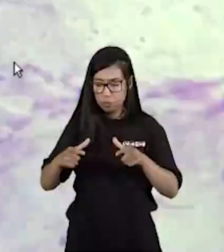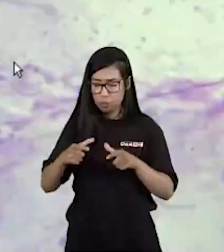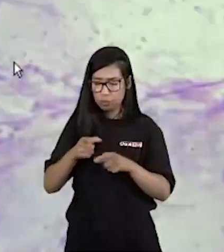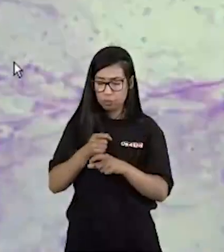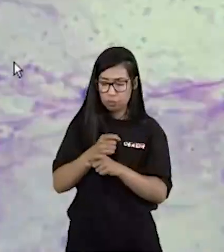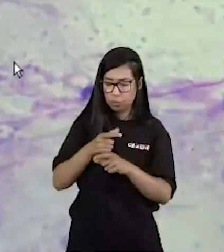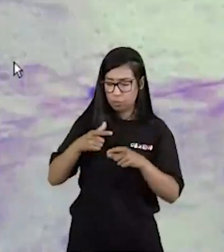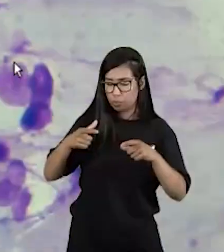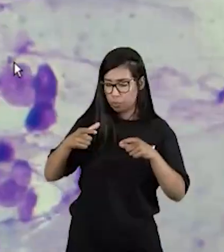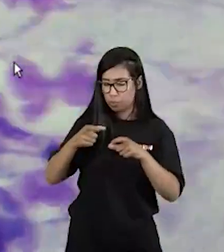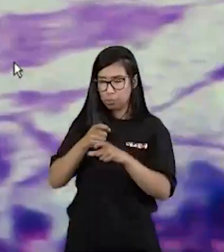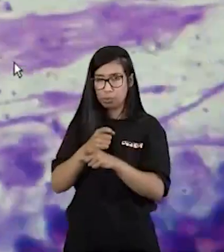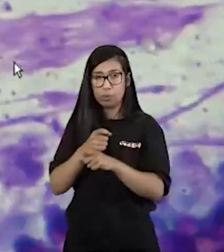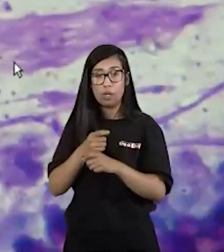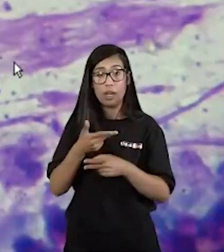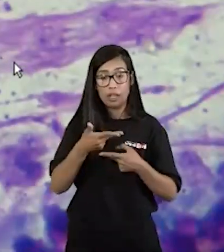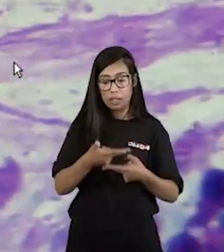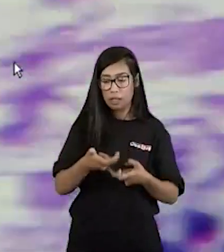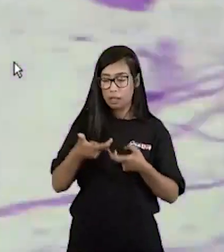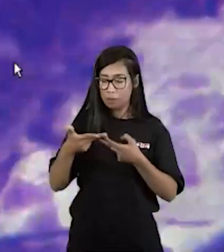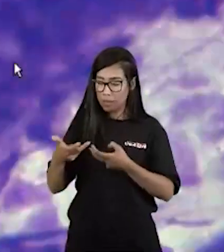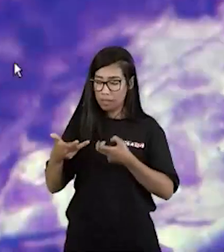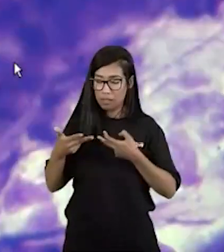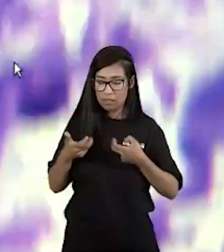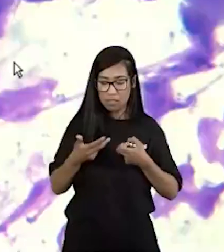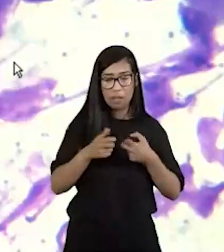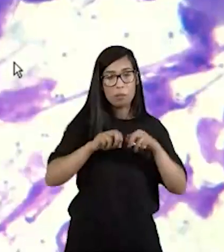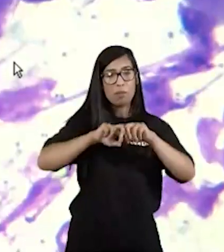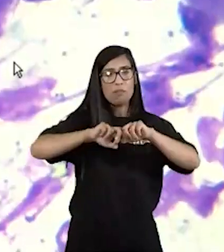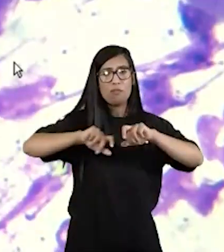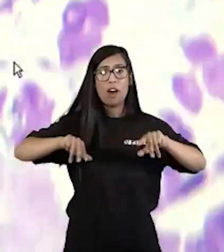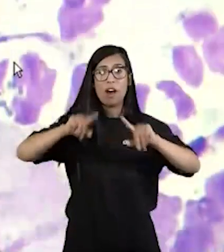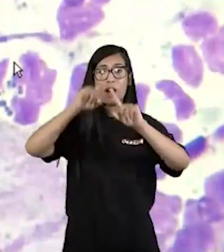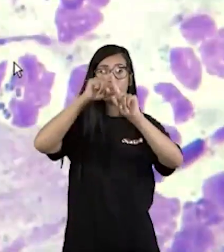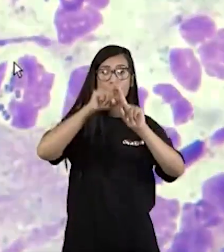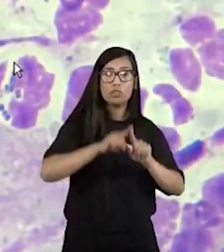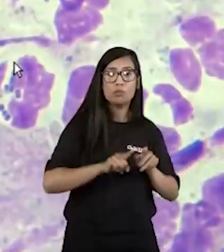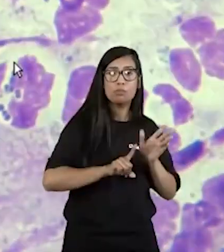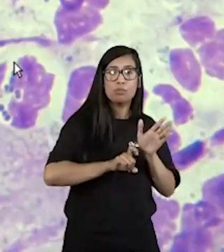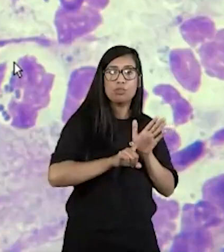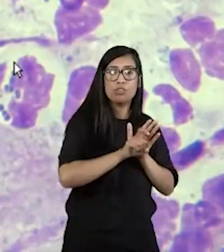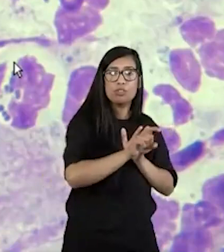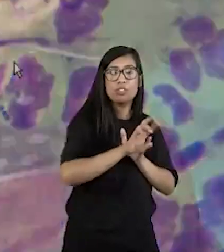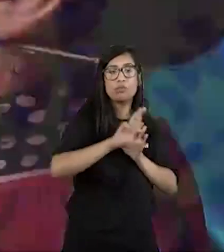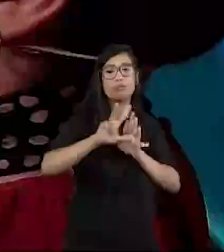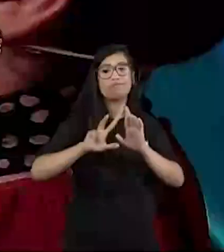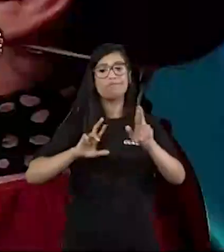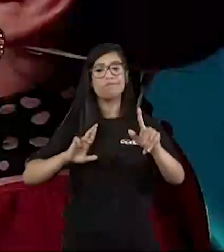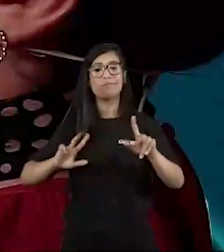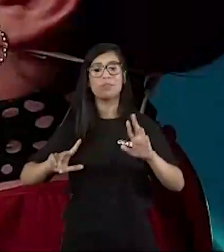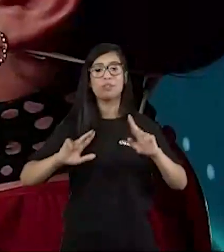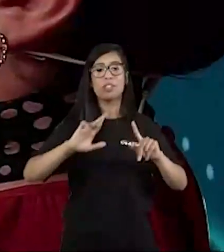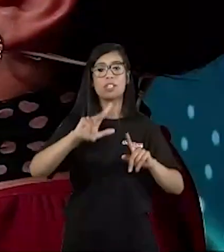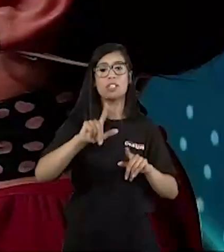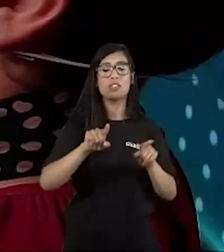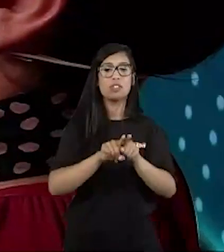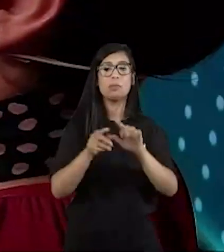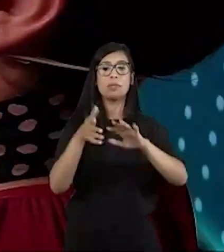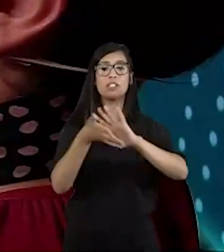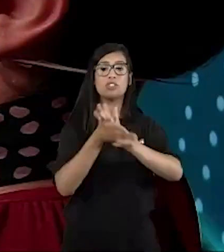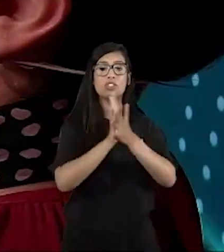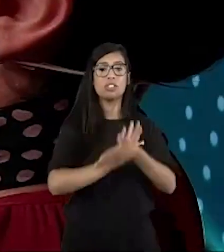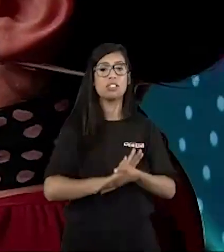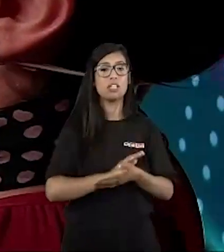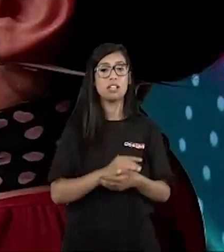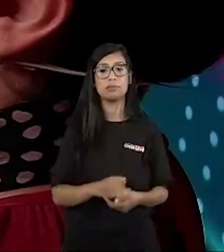vendo a presença das bactérias as células, os neutrófilos degenerados. Olha que imagem